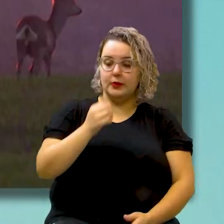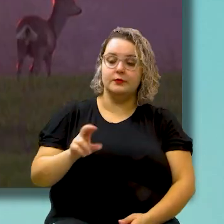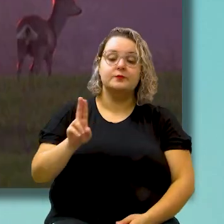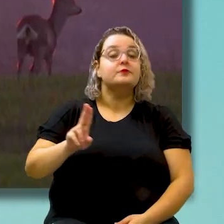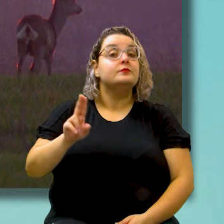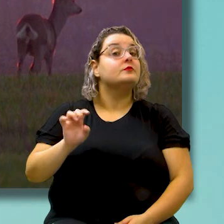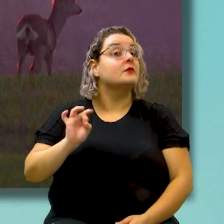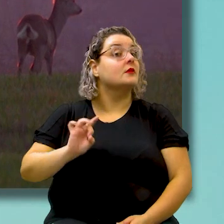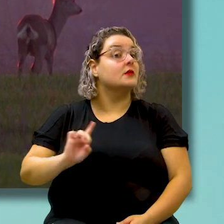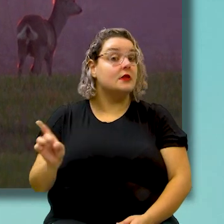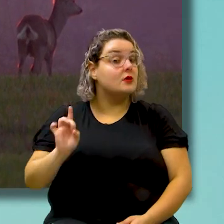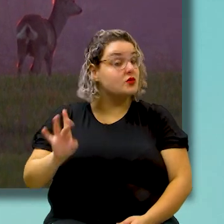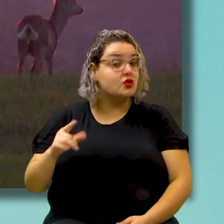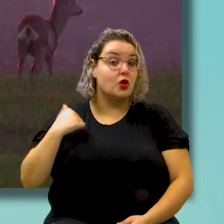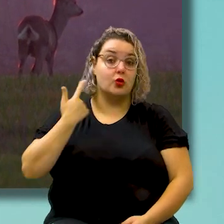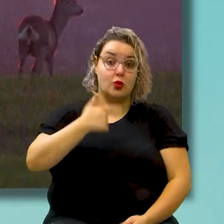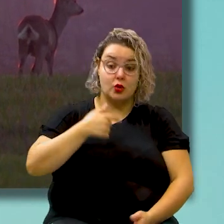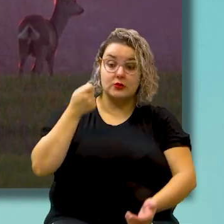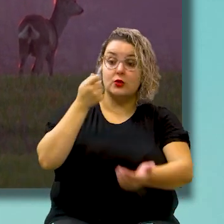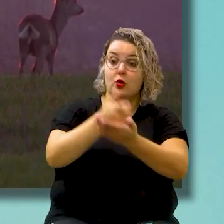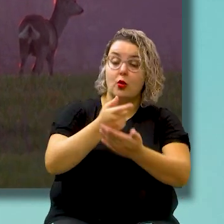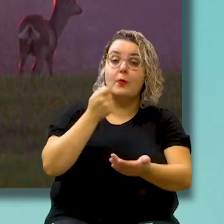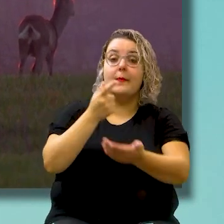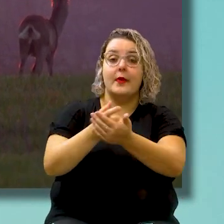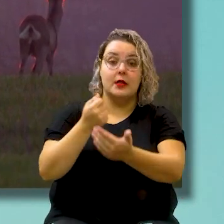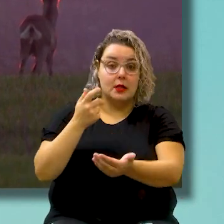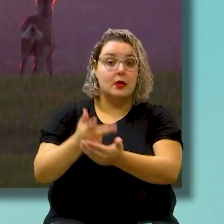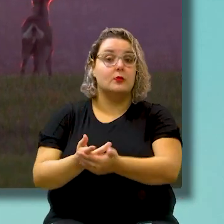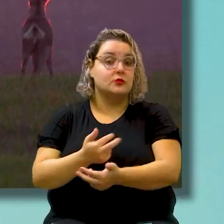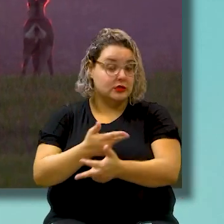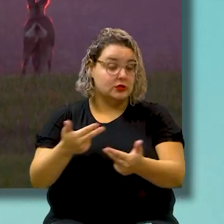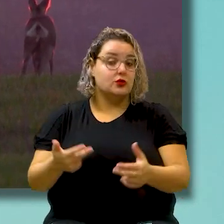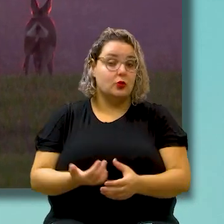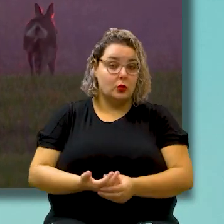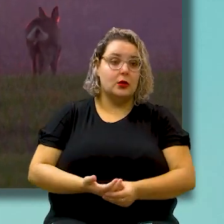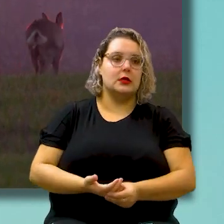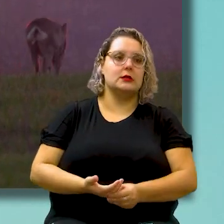que não só o consumidor, nós que somos também